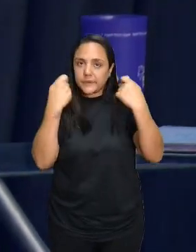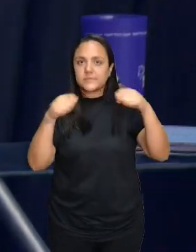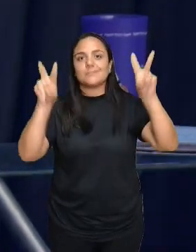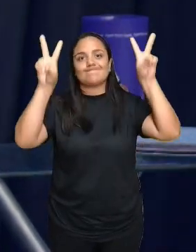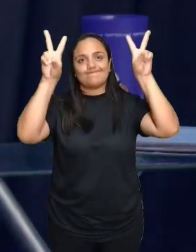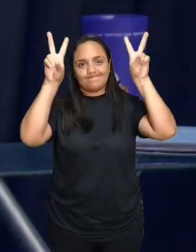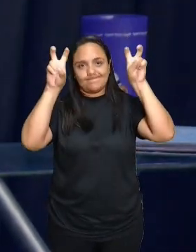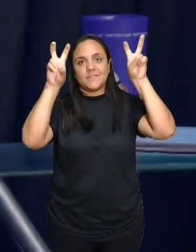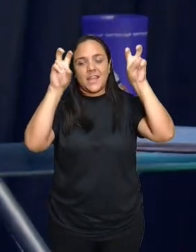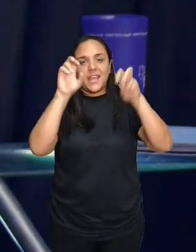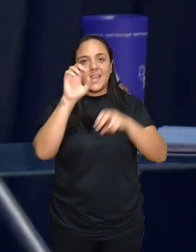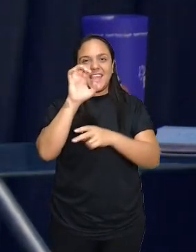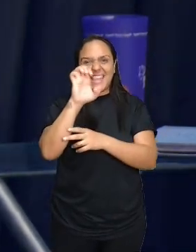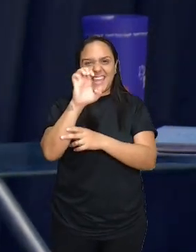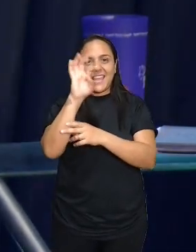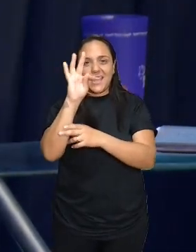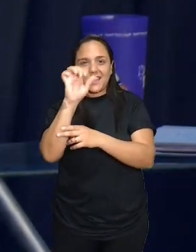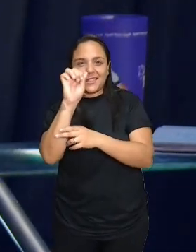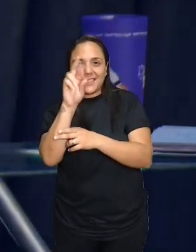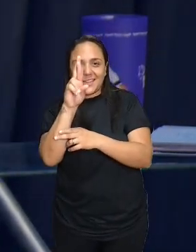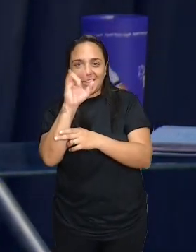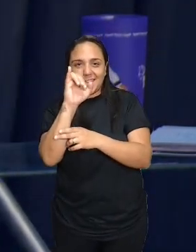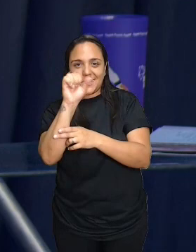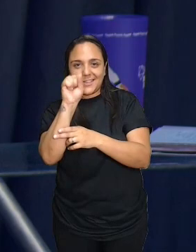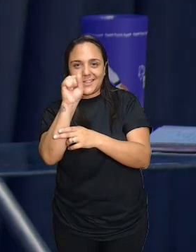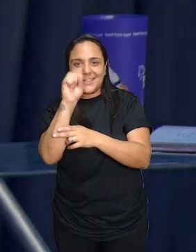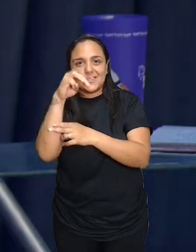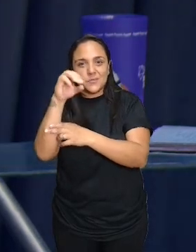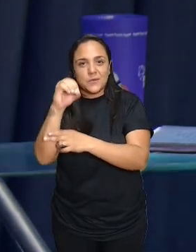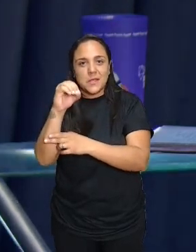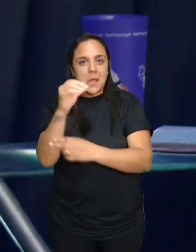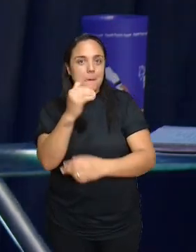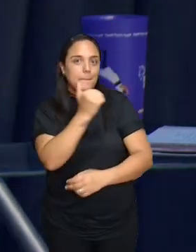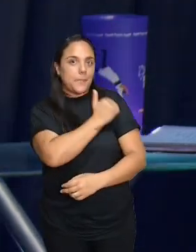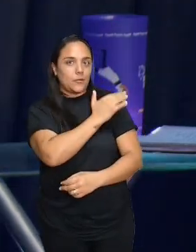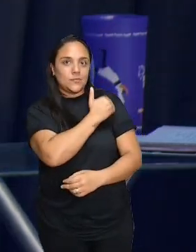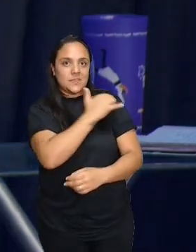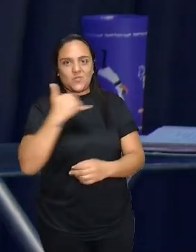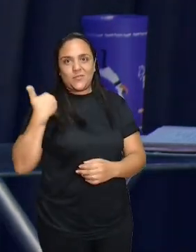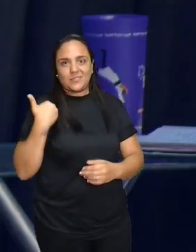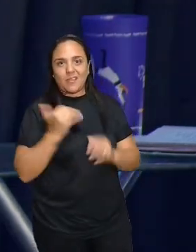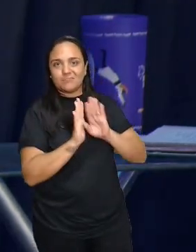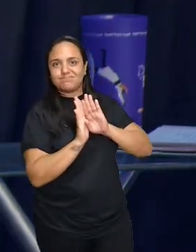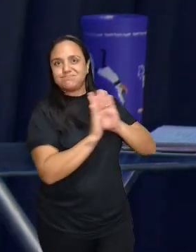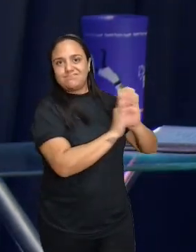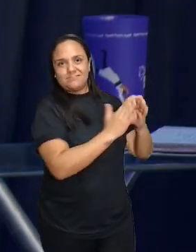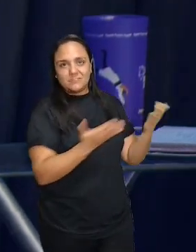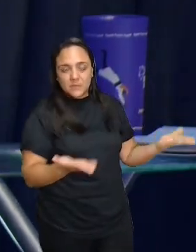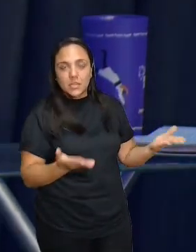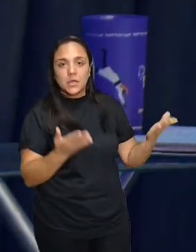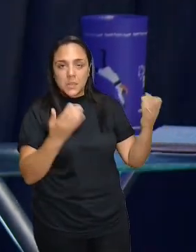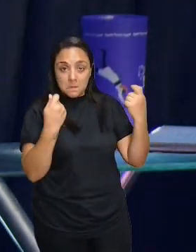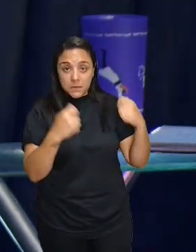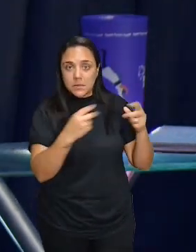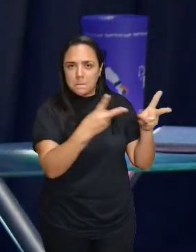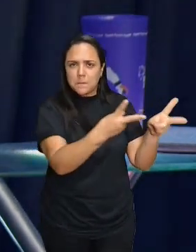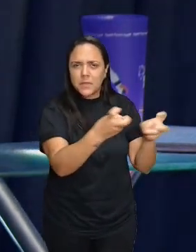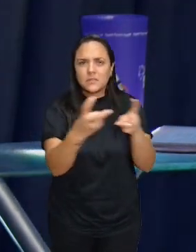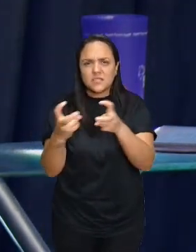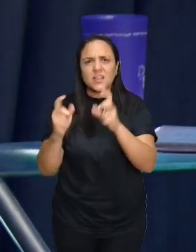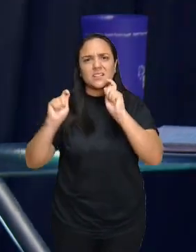etarismo. Nas nossas ações diárias da Mature, com o nosso público, a gente percebe que dados